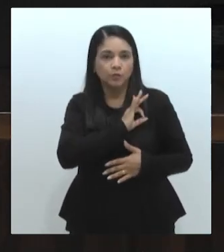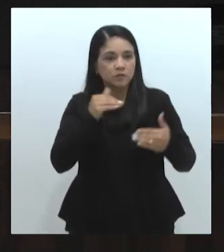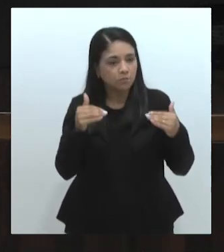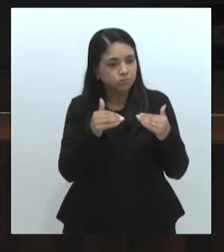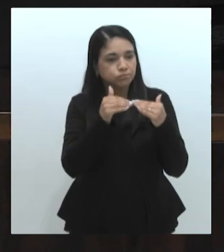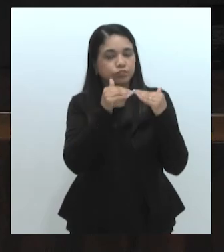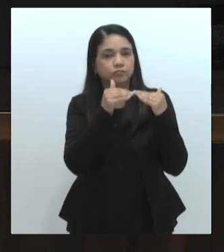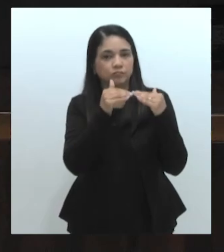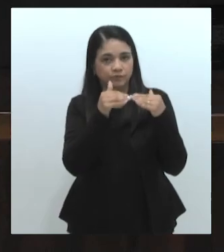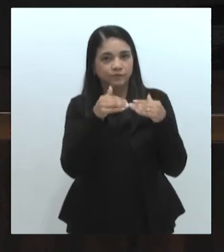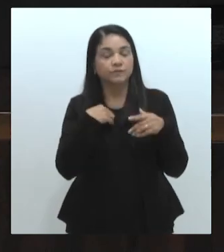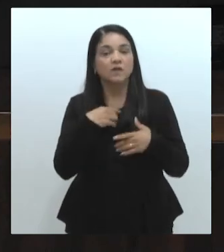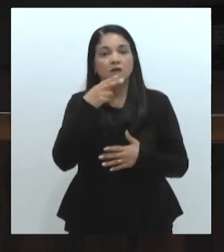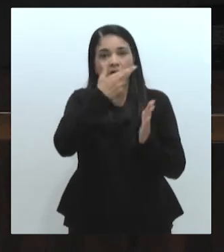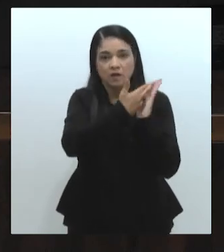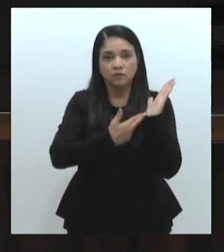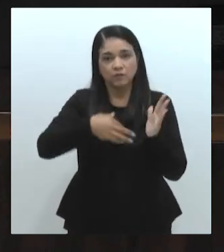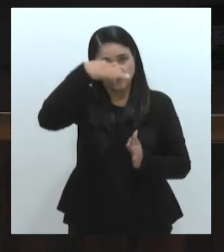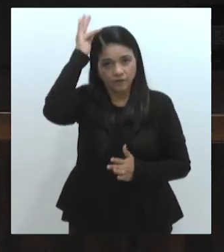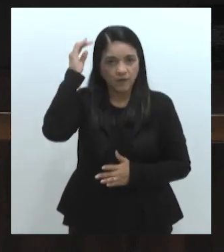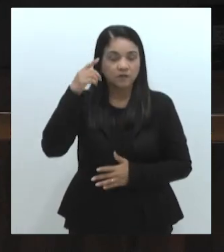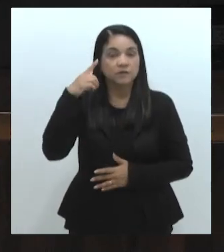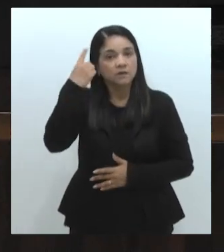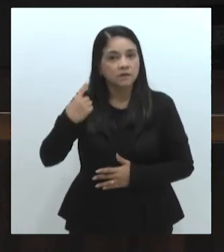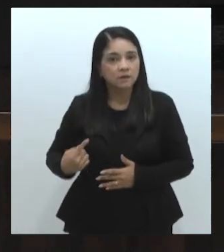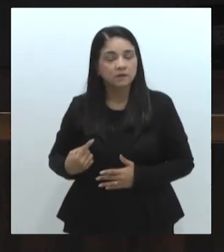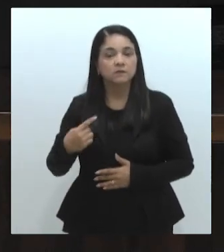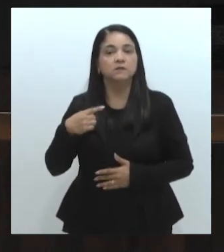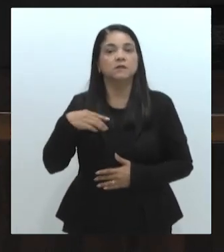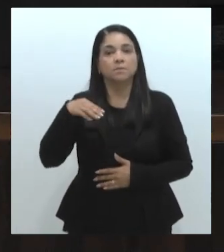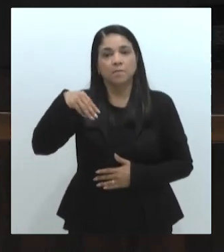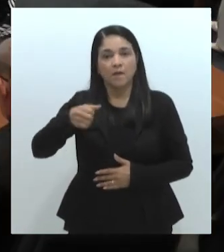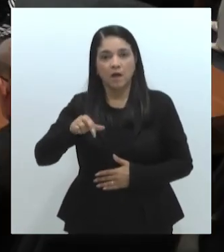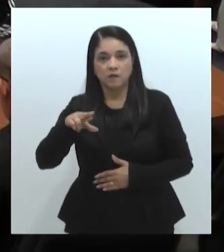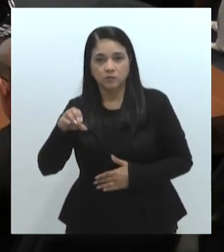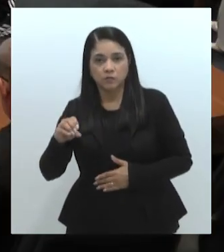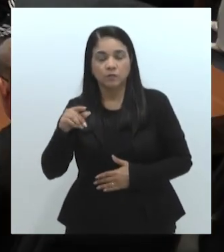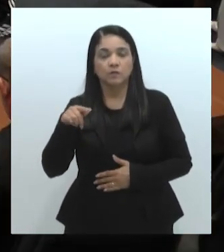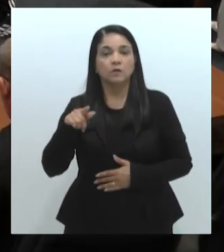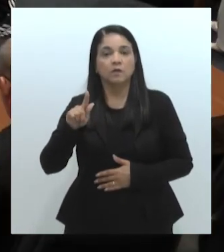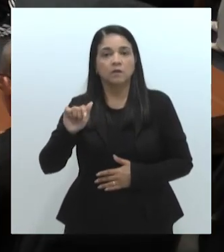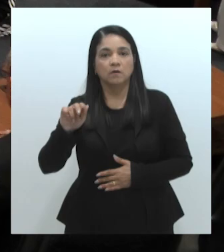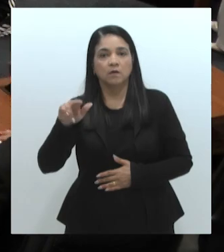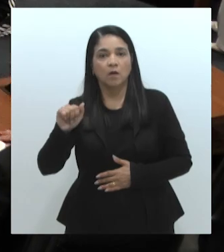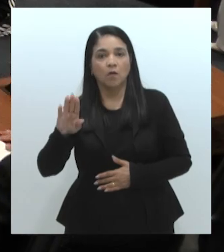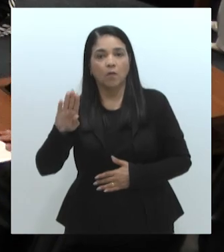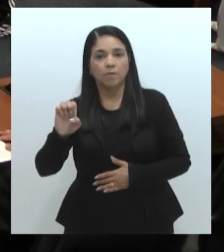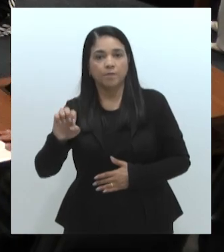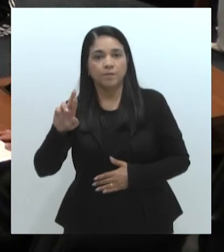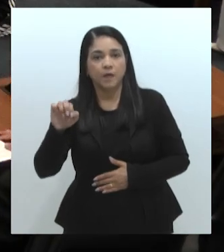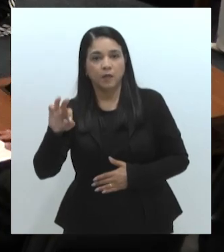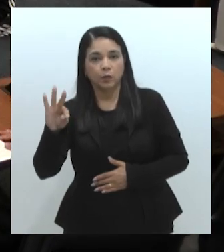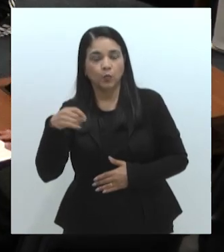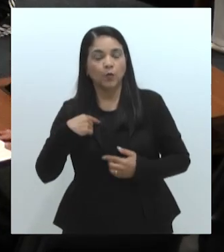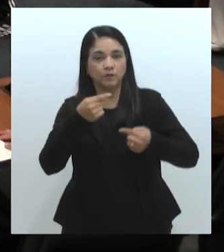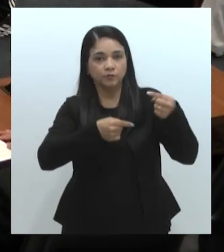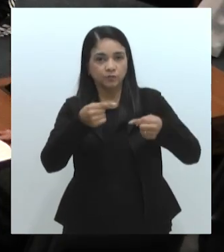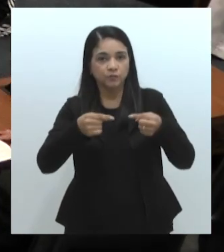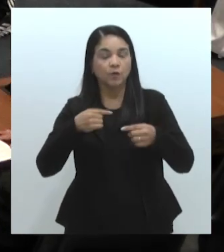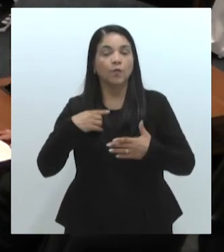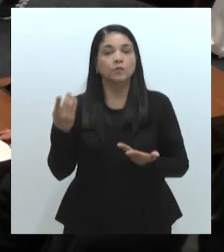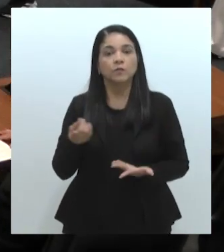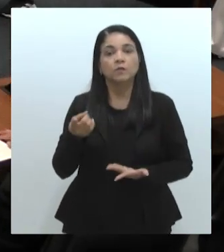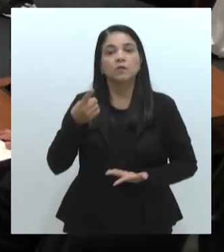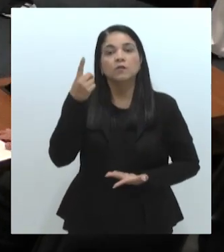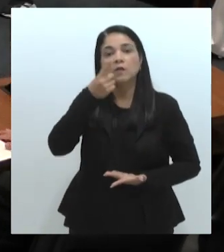Relatores, deputados Fred Pacheco, Dani Balbi e Márcio Gualberto. Em discussão, para discutir, deputado Carlos Mink, por